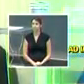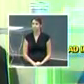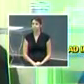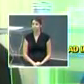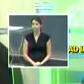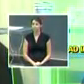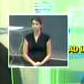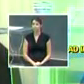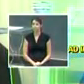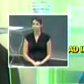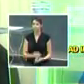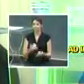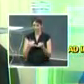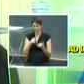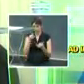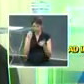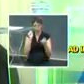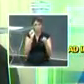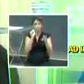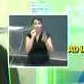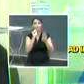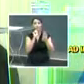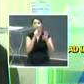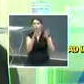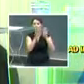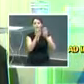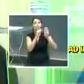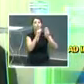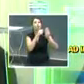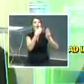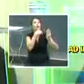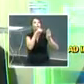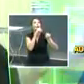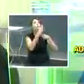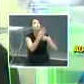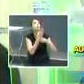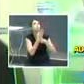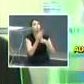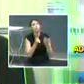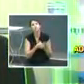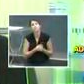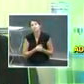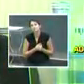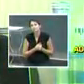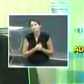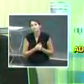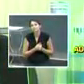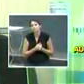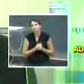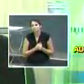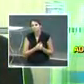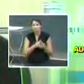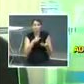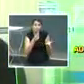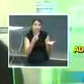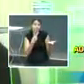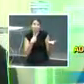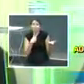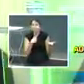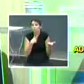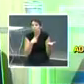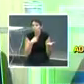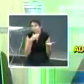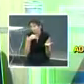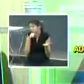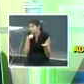Você vai na porta do pai e bate: pai, me ajuda. E o pai vai olhar para você, e depois ele vai correr lágrima dos olhos por te dizer não,